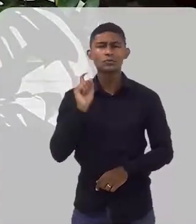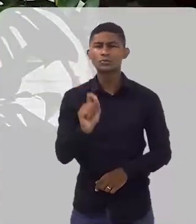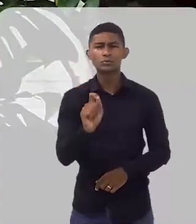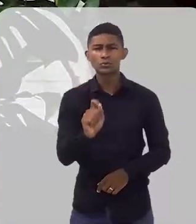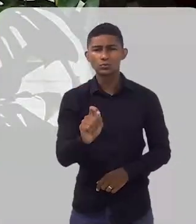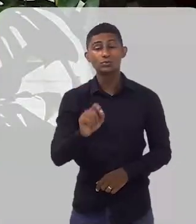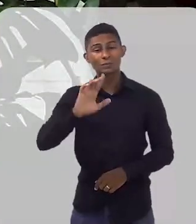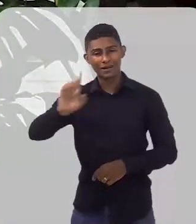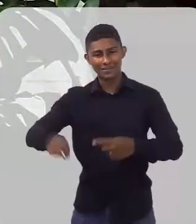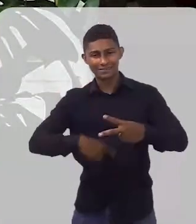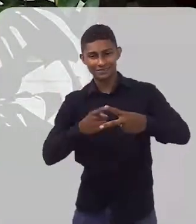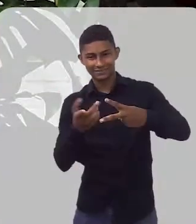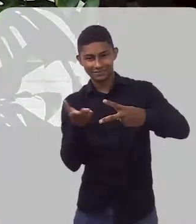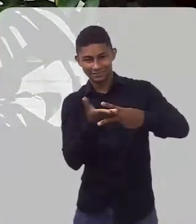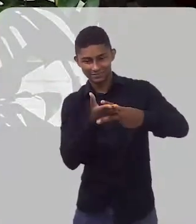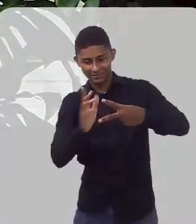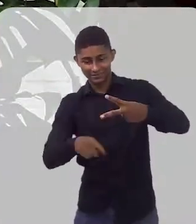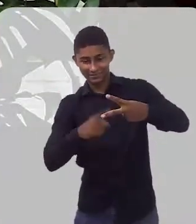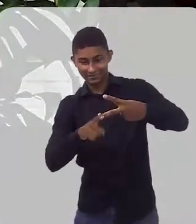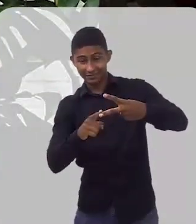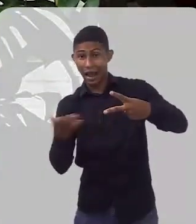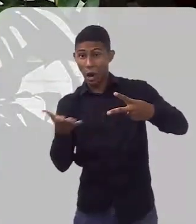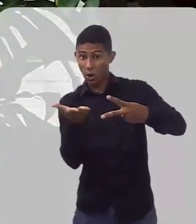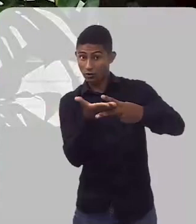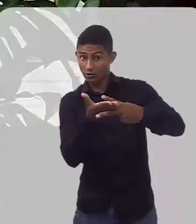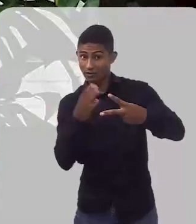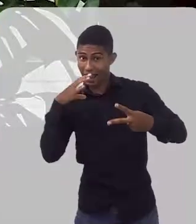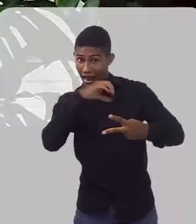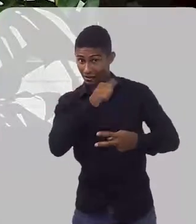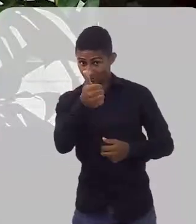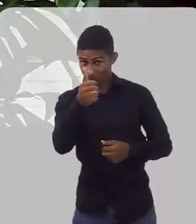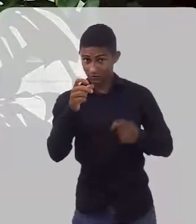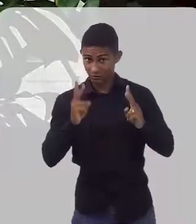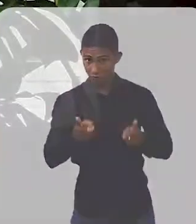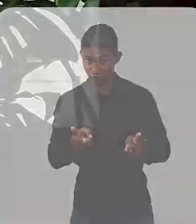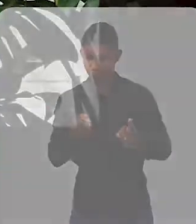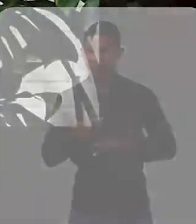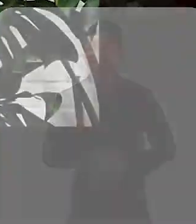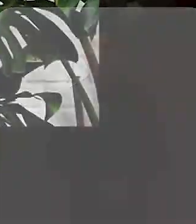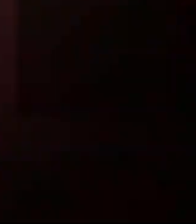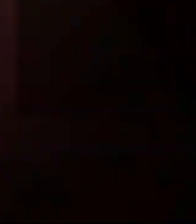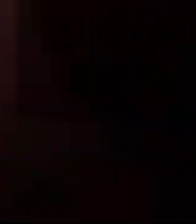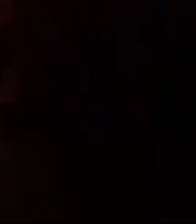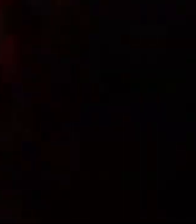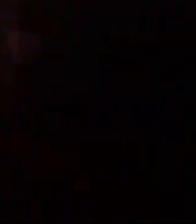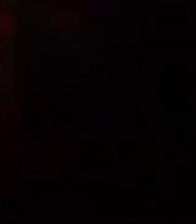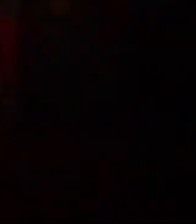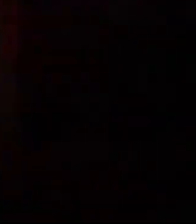acha disso, mas no segundo bloco a gente vai para o intervalo. É rapidinho, não sai daí.